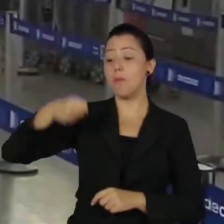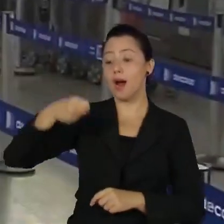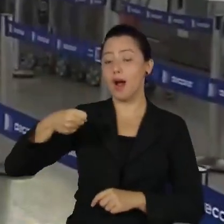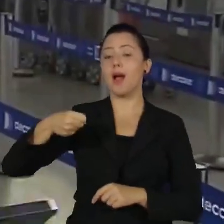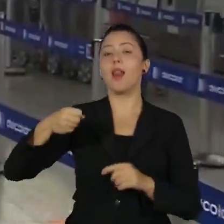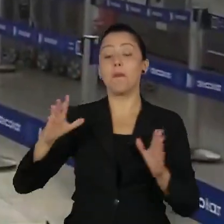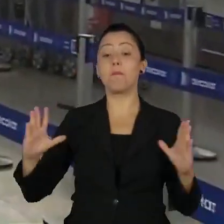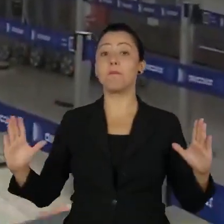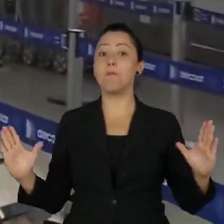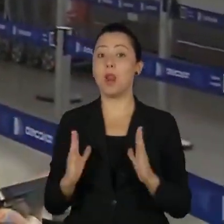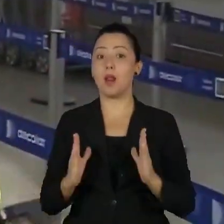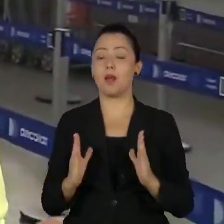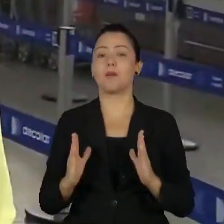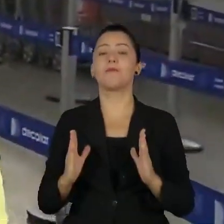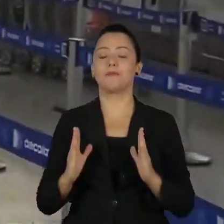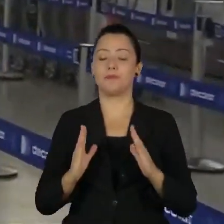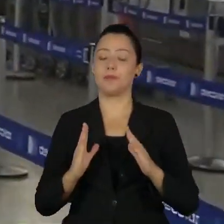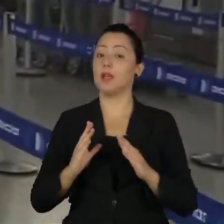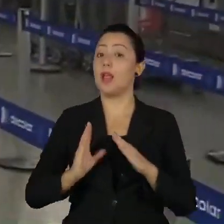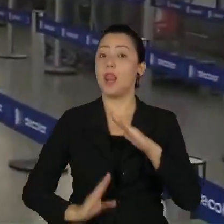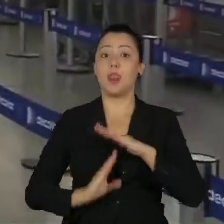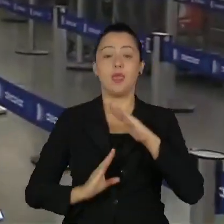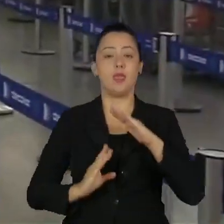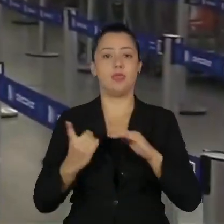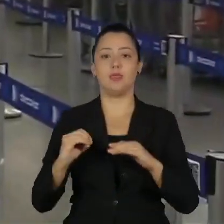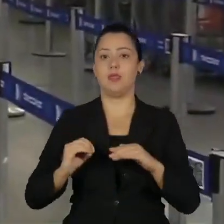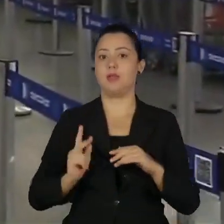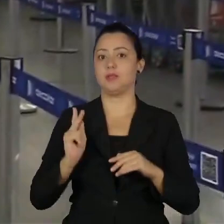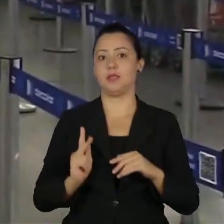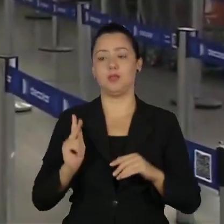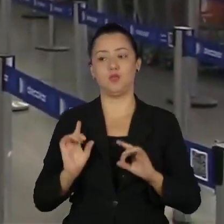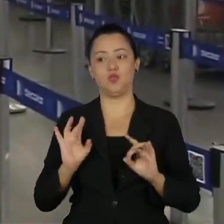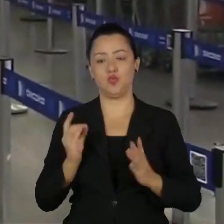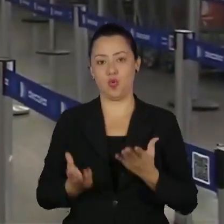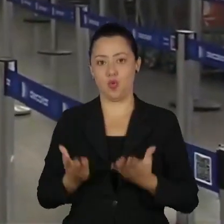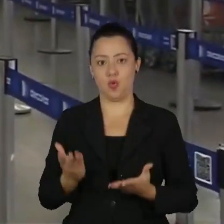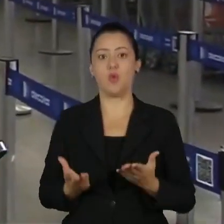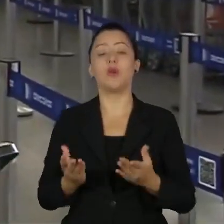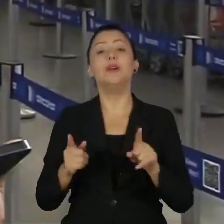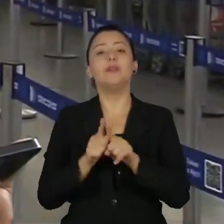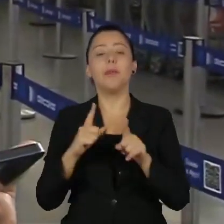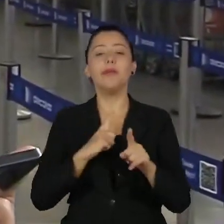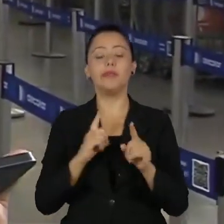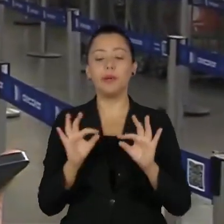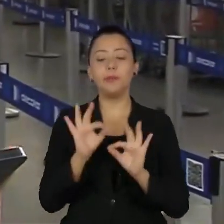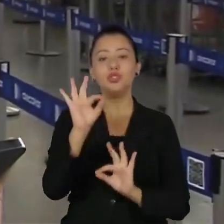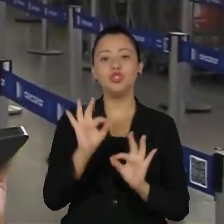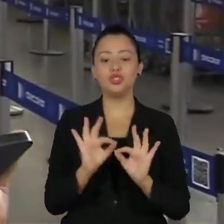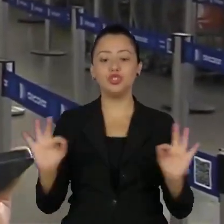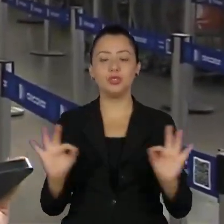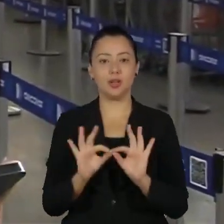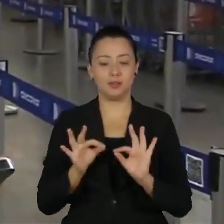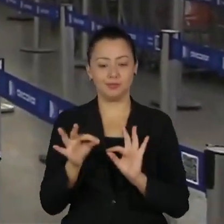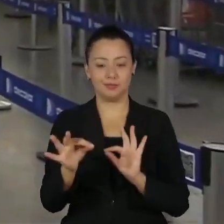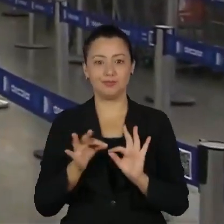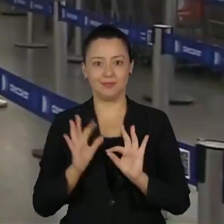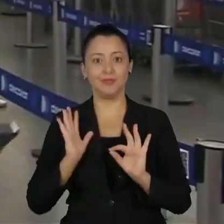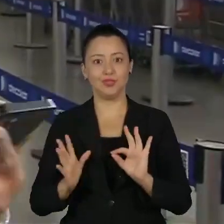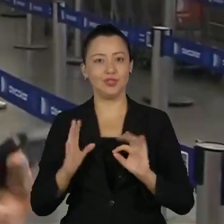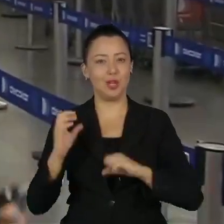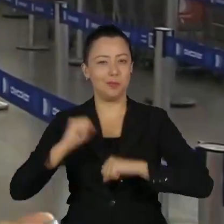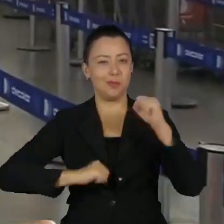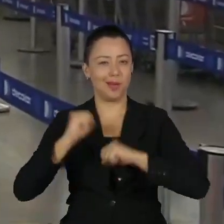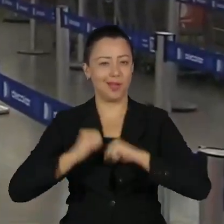elas têm que ter, essa mala ela tem que ter até 10 quilos e respeitar aquelas medidas, limites definidas pelas